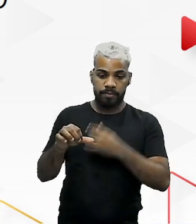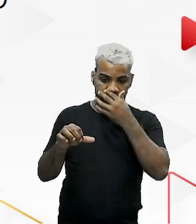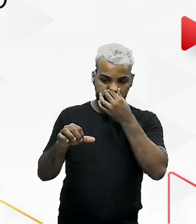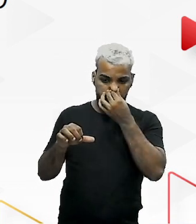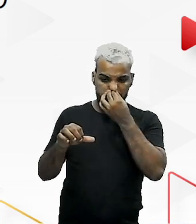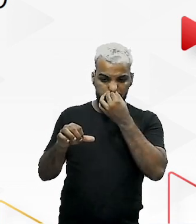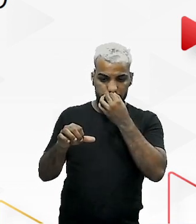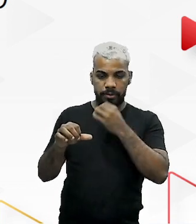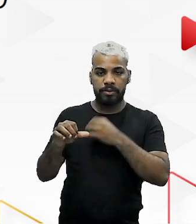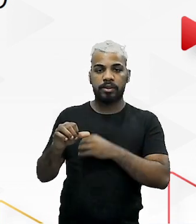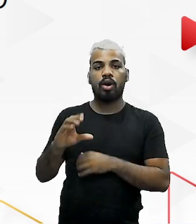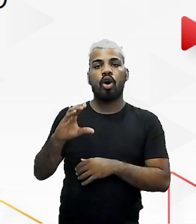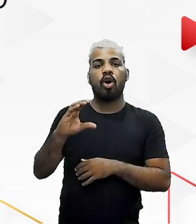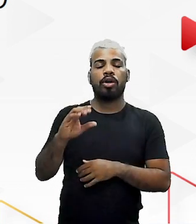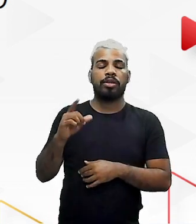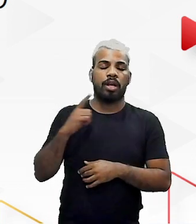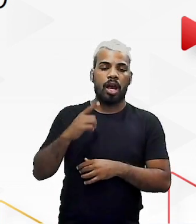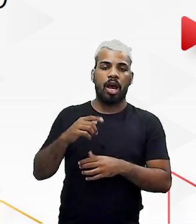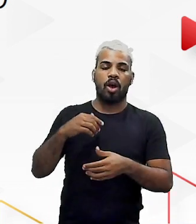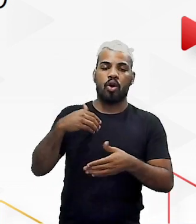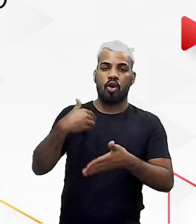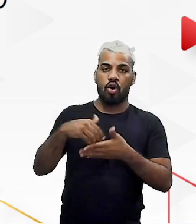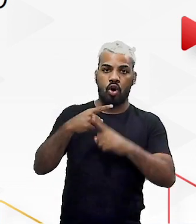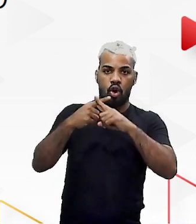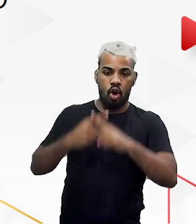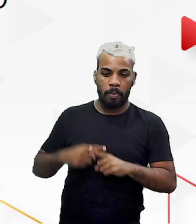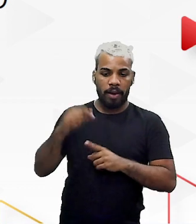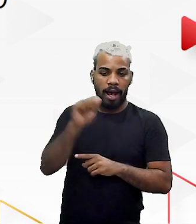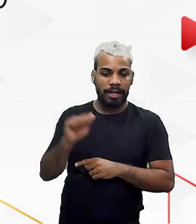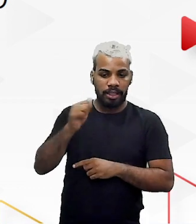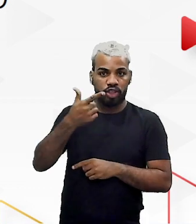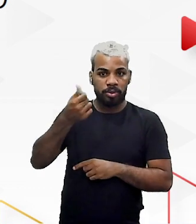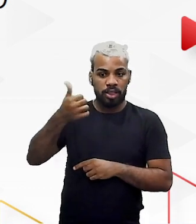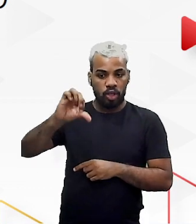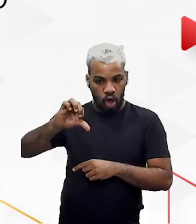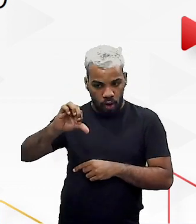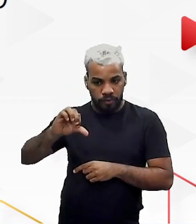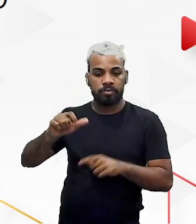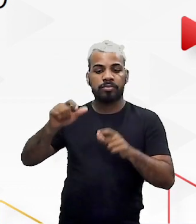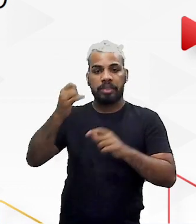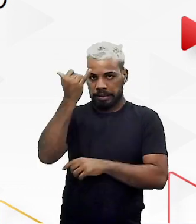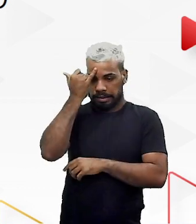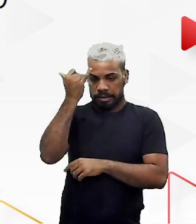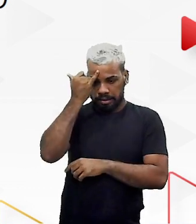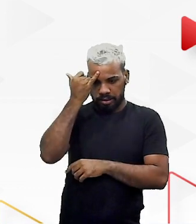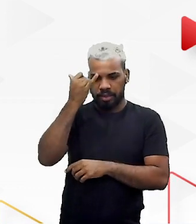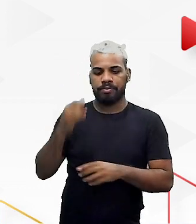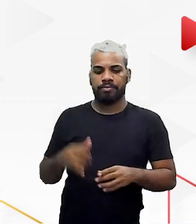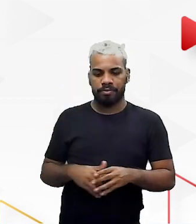Copa da Ásia de 2019, where, onde? In India, na Índia.